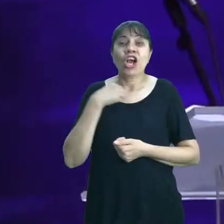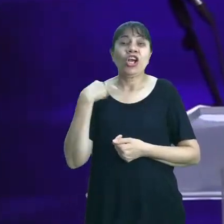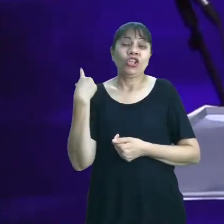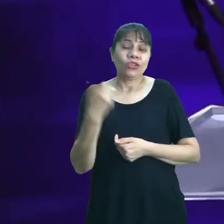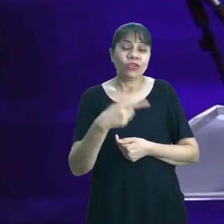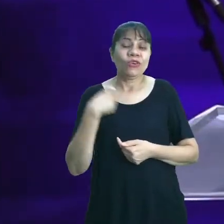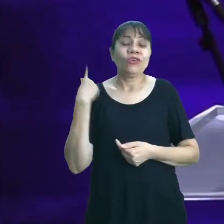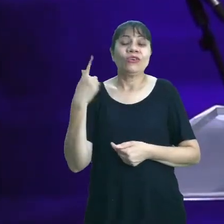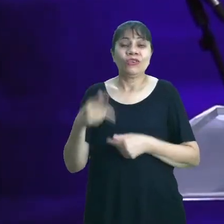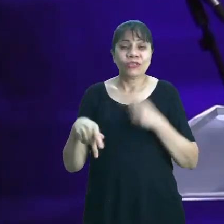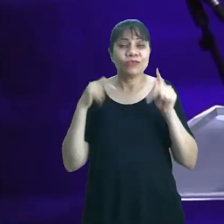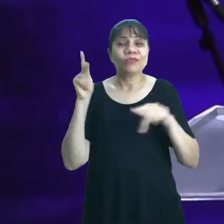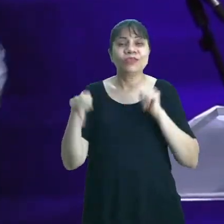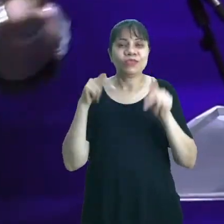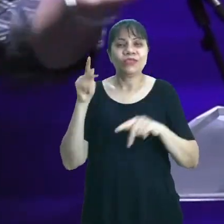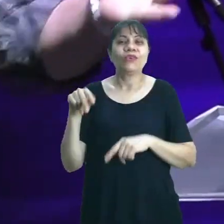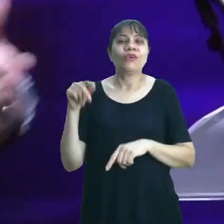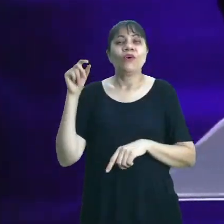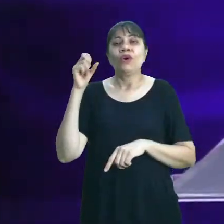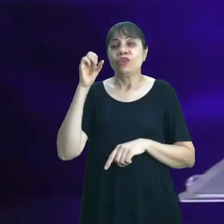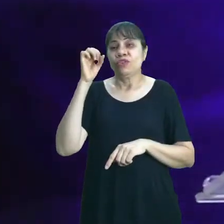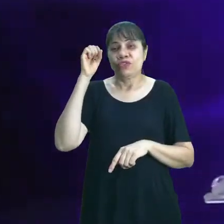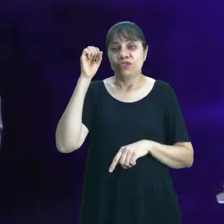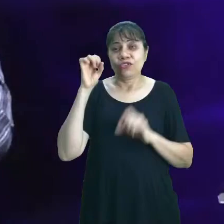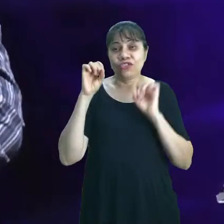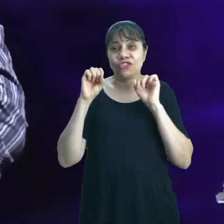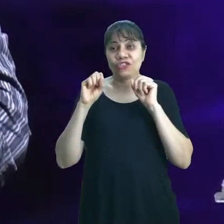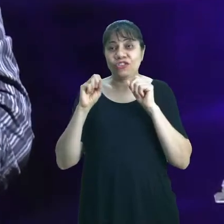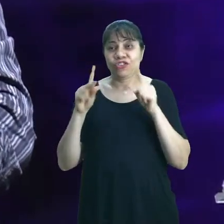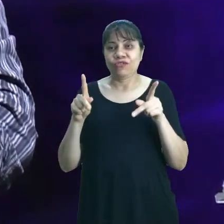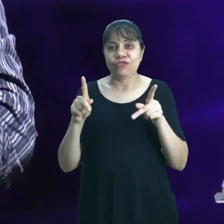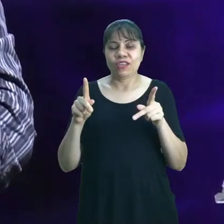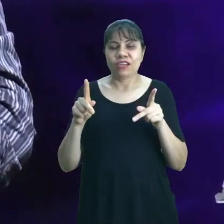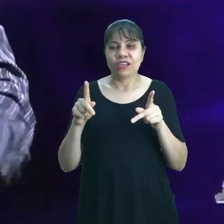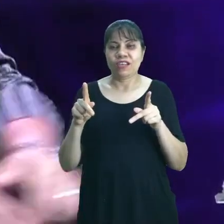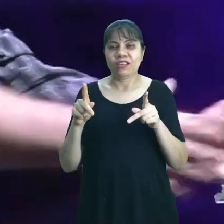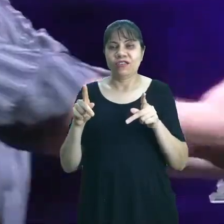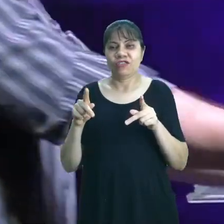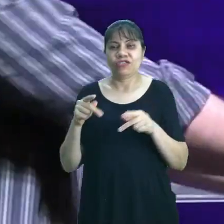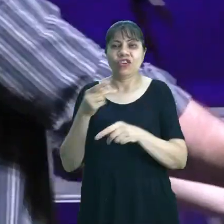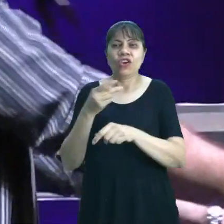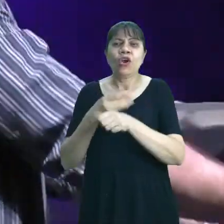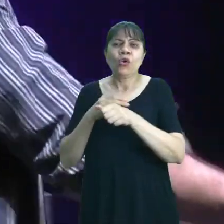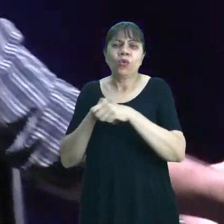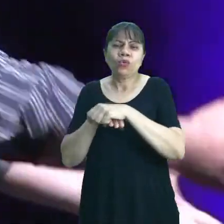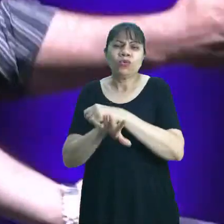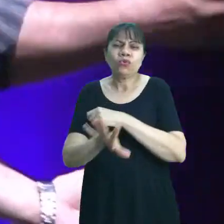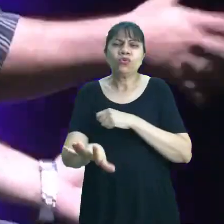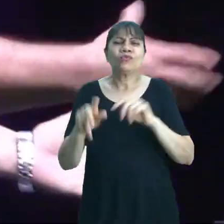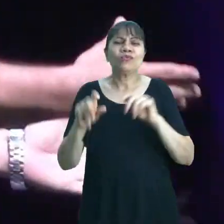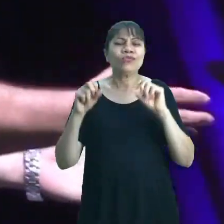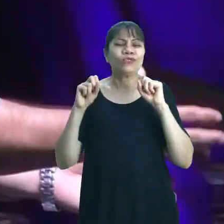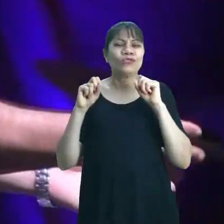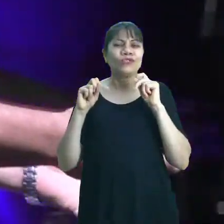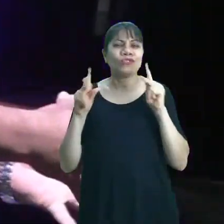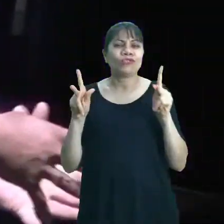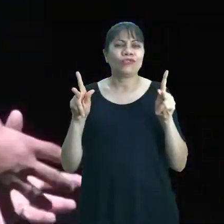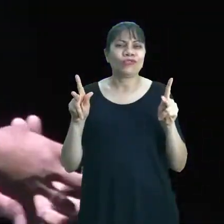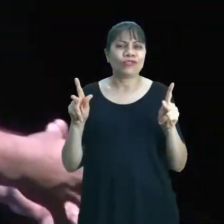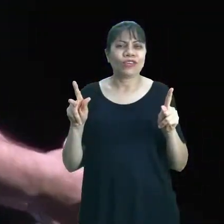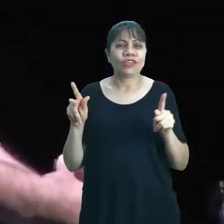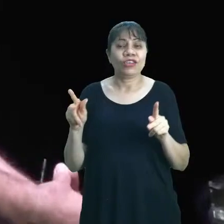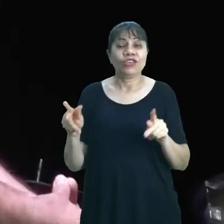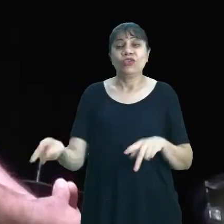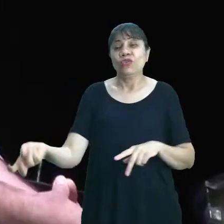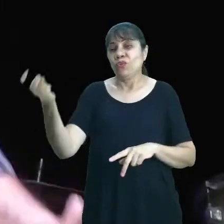diferentes, nós temos hábitos diferentes, nós somos provenientes de culturas